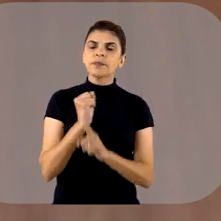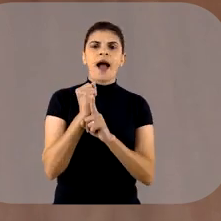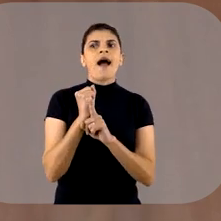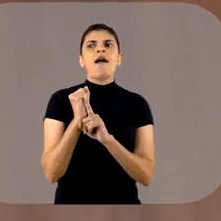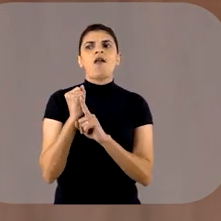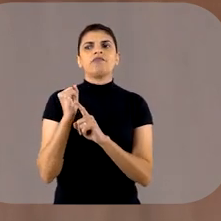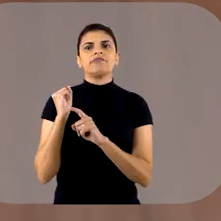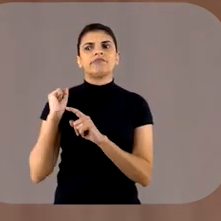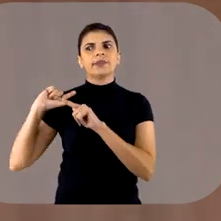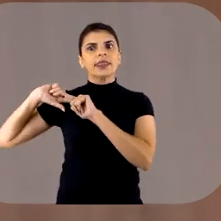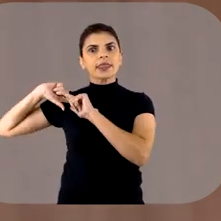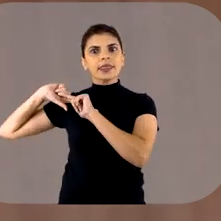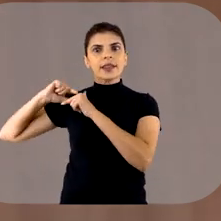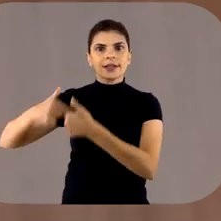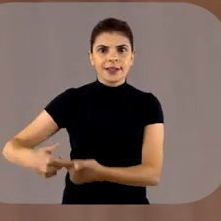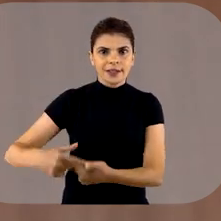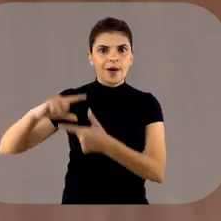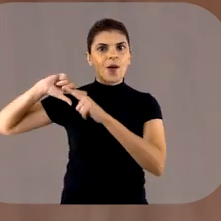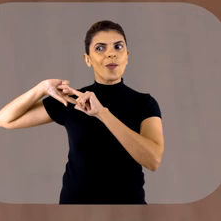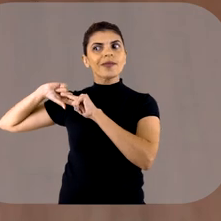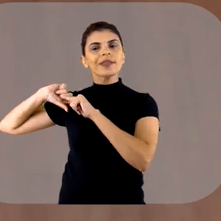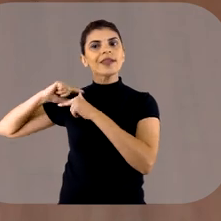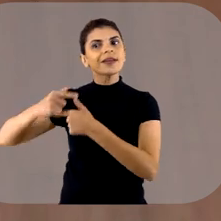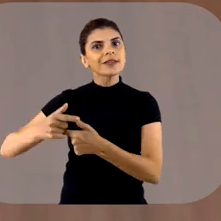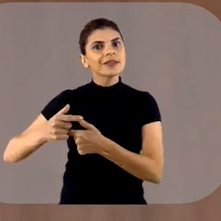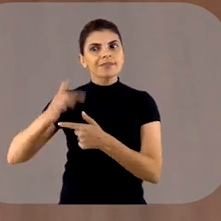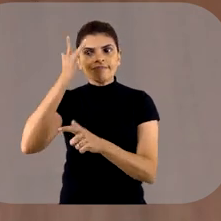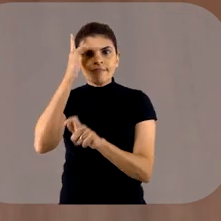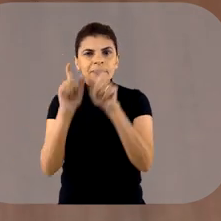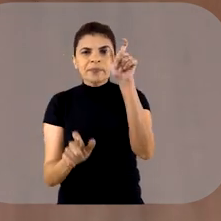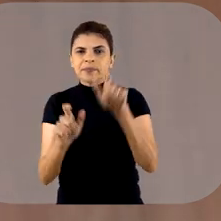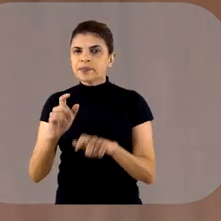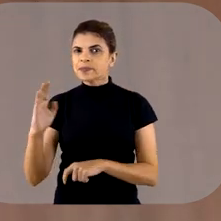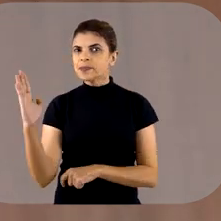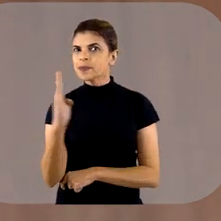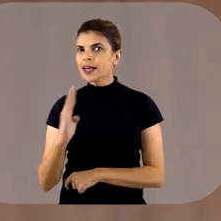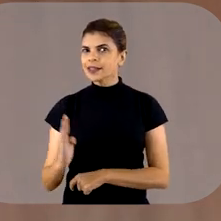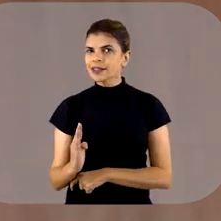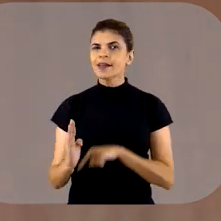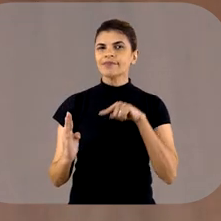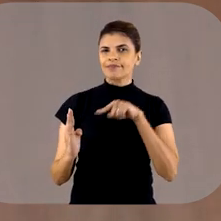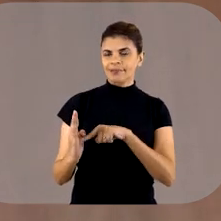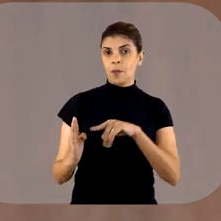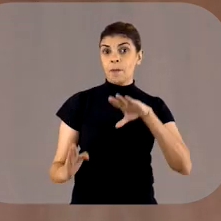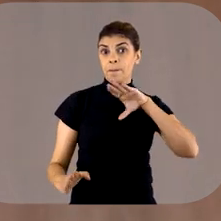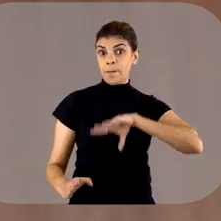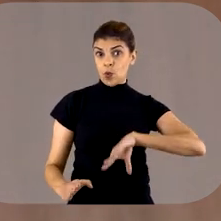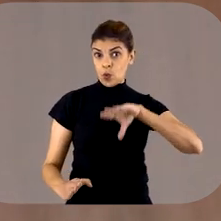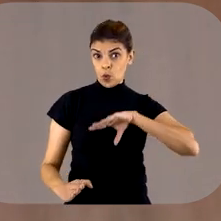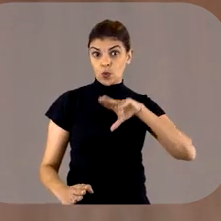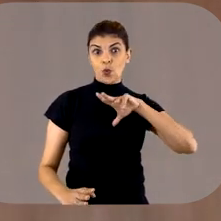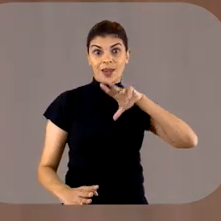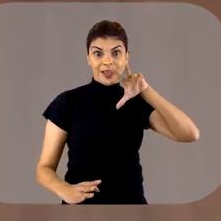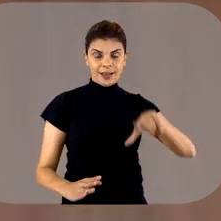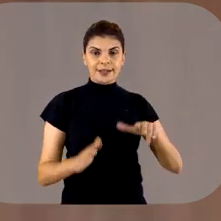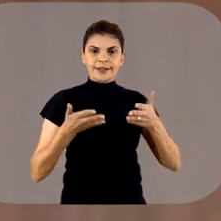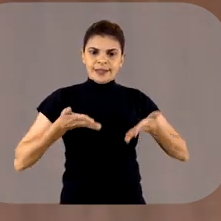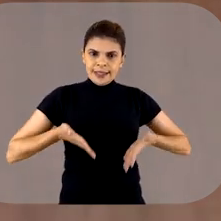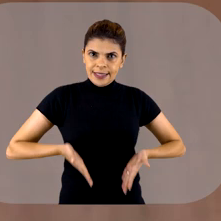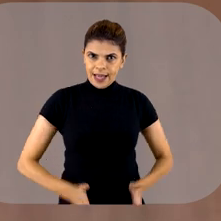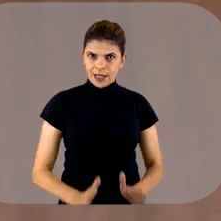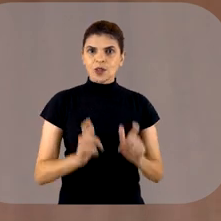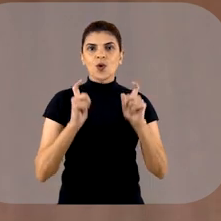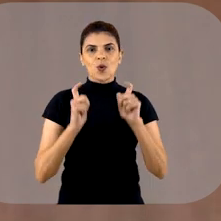longa eh tradição eh em que os os brasileiros né os portugueses nascido na